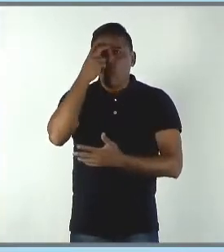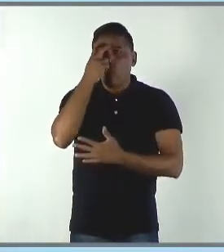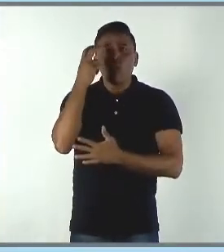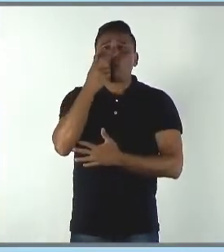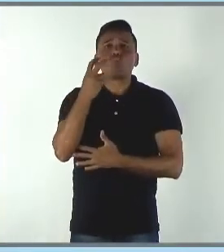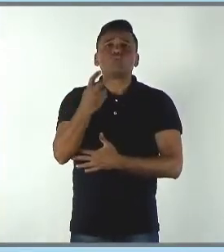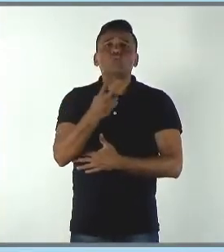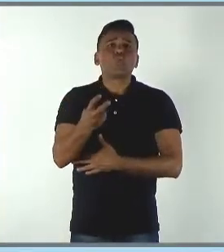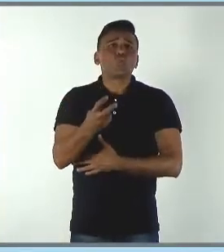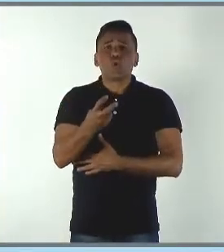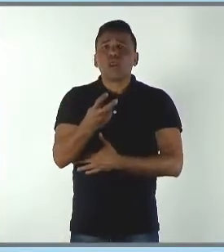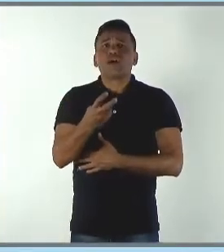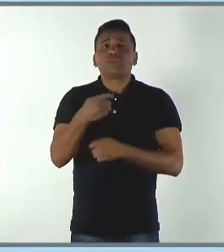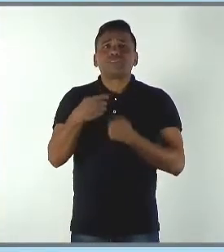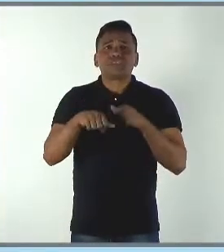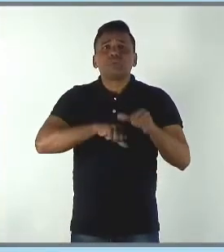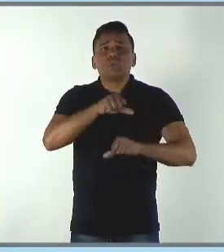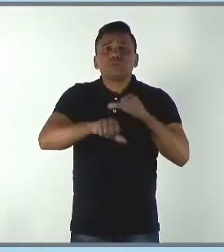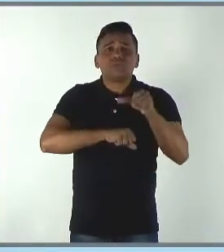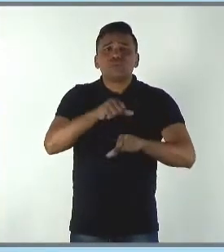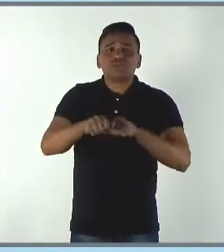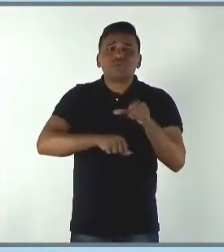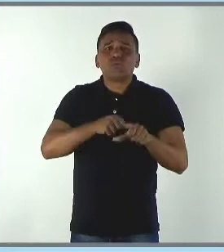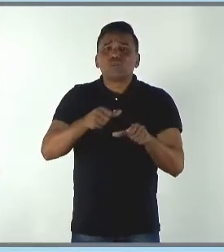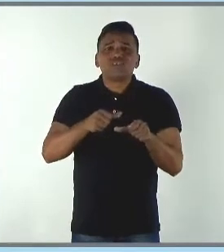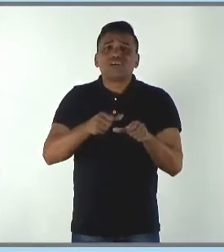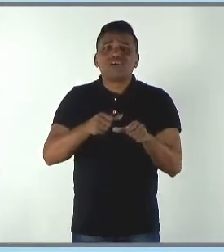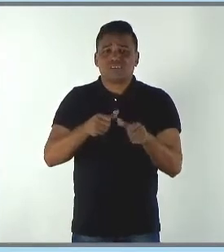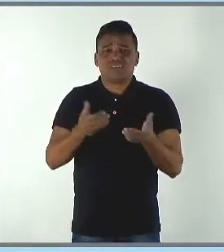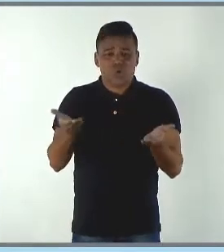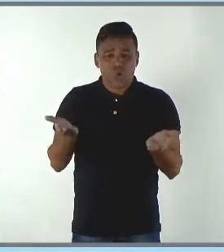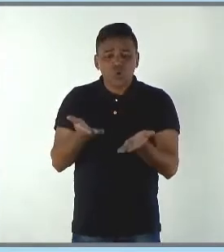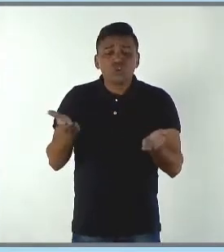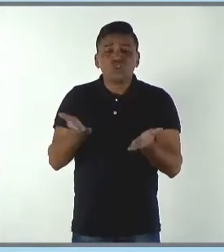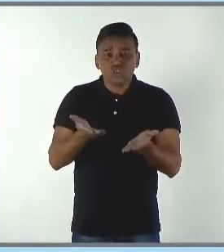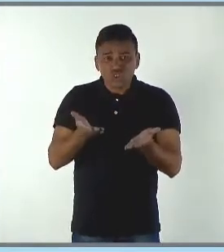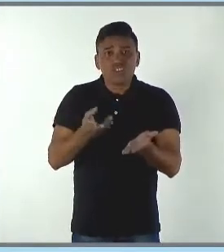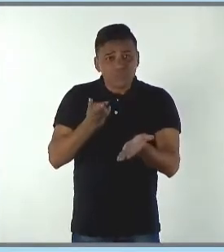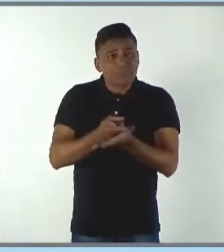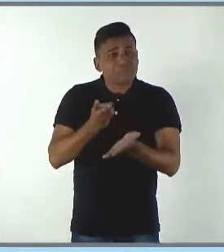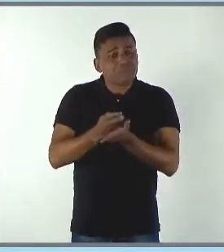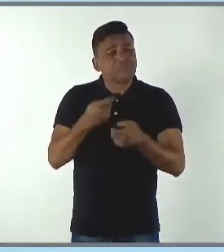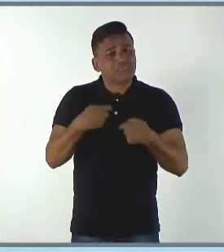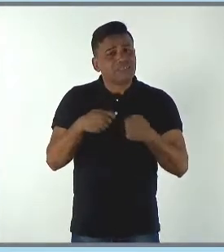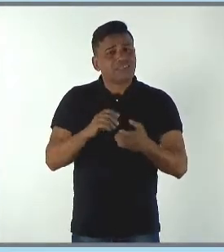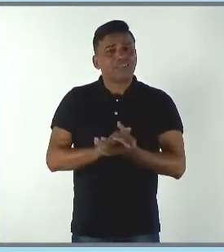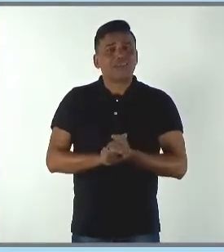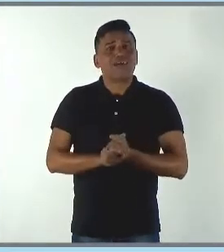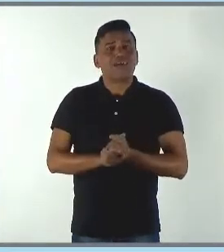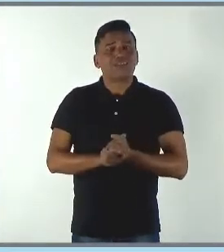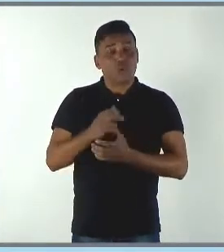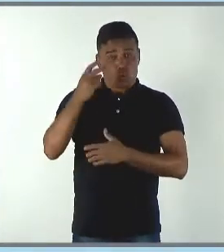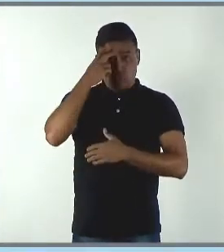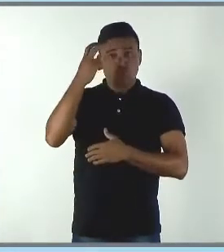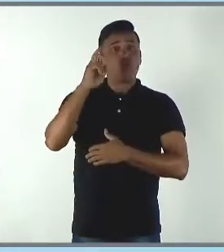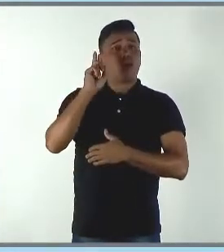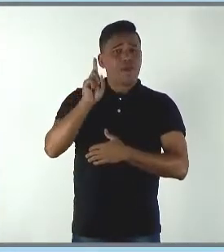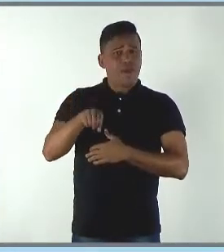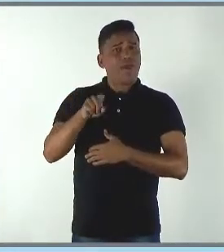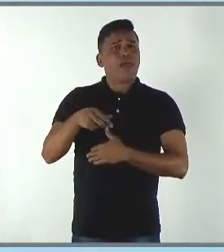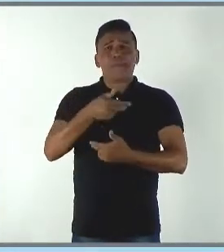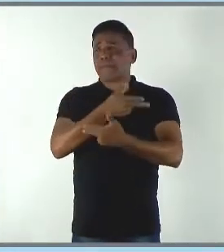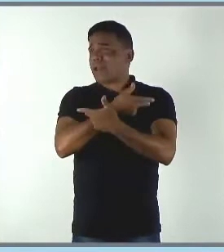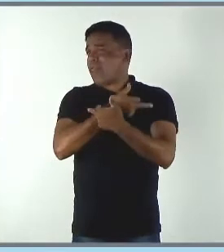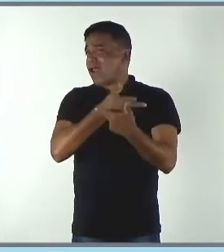renova continuamente, como nós vemos ainda hoje. Então, essas culturas são em si plurais. Elas são em si locais